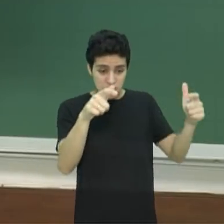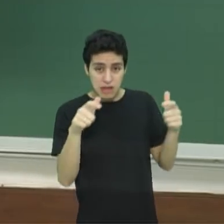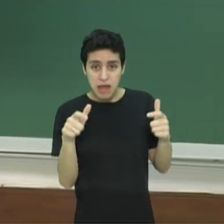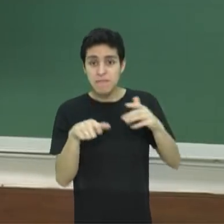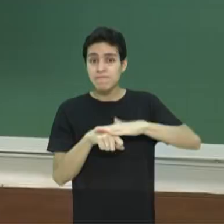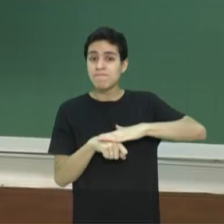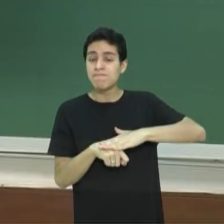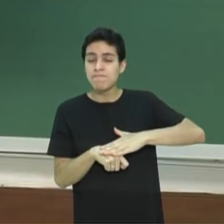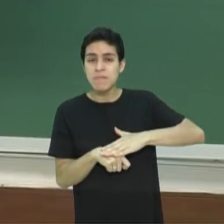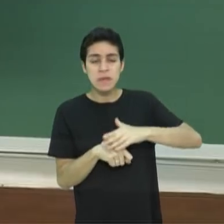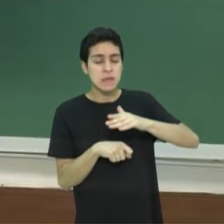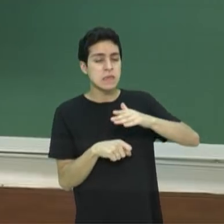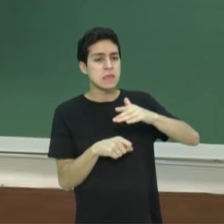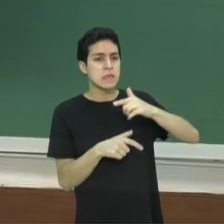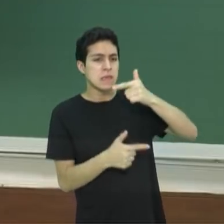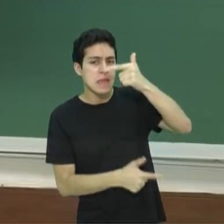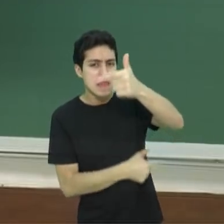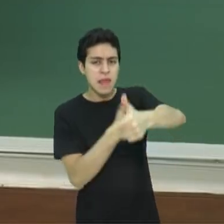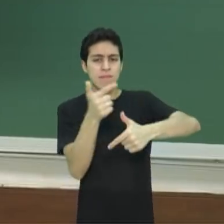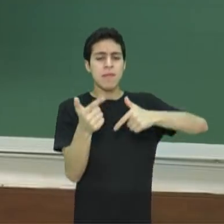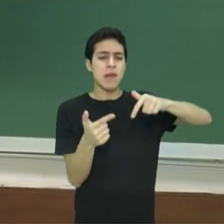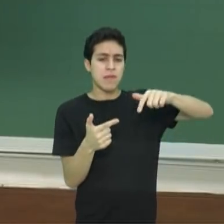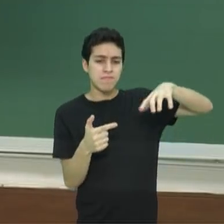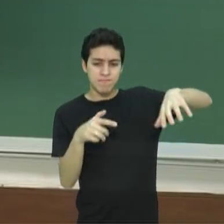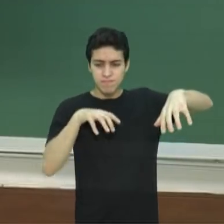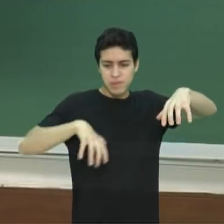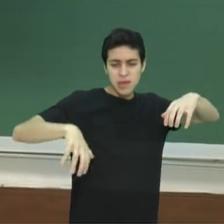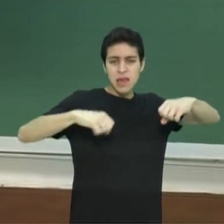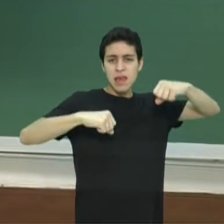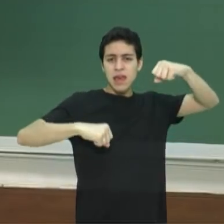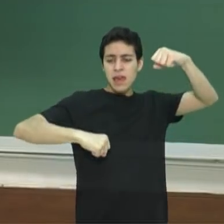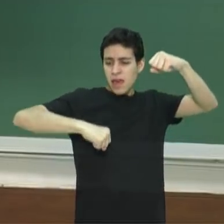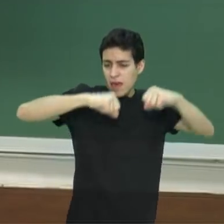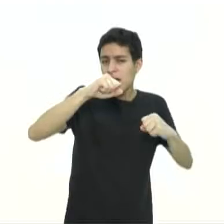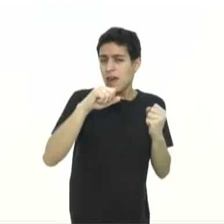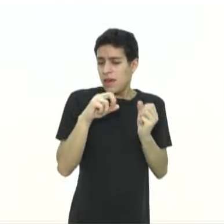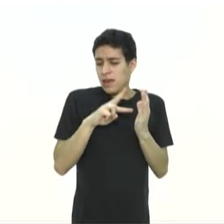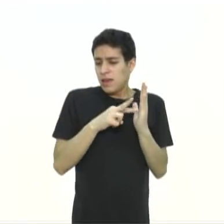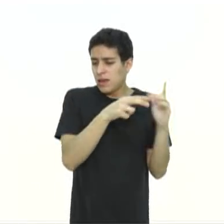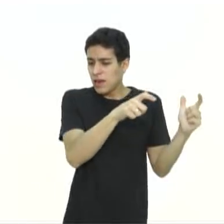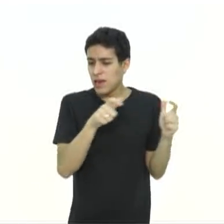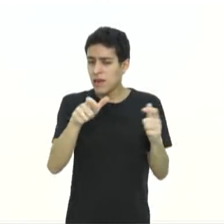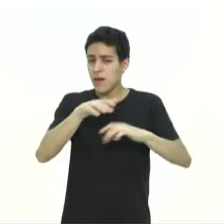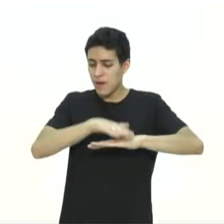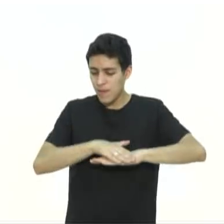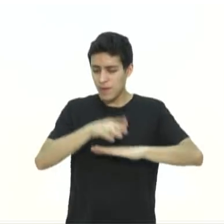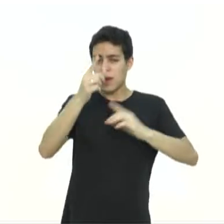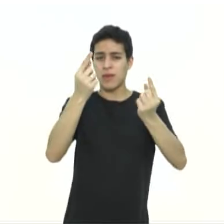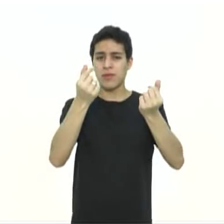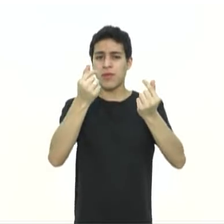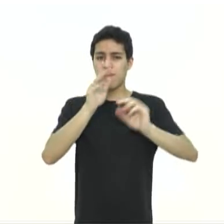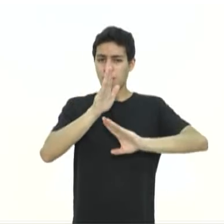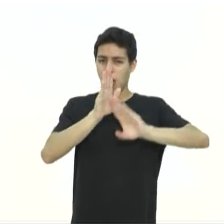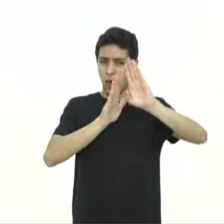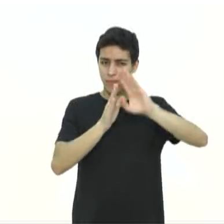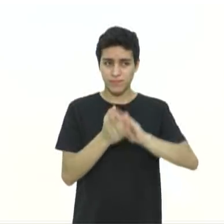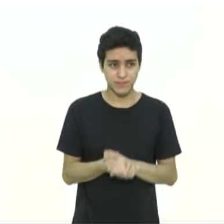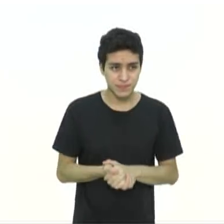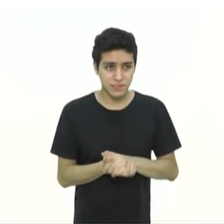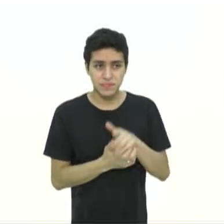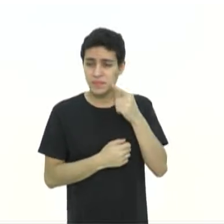industriais, são as regiões mais desenvolvidas economicamente. E temos aqui os principais